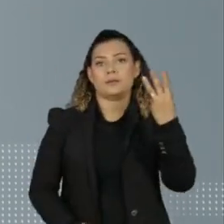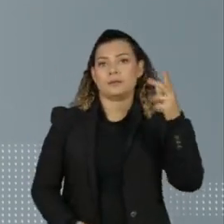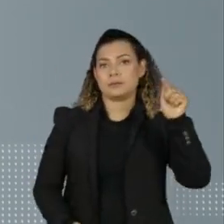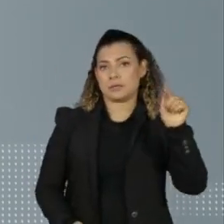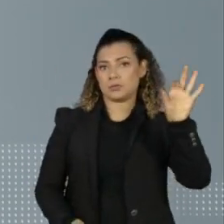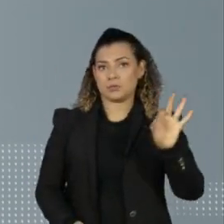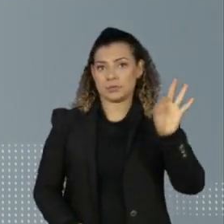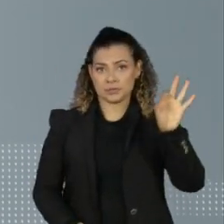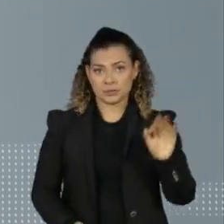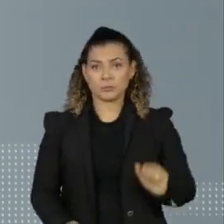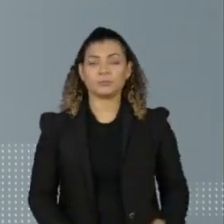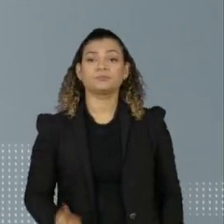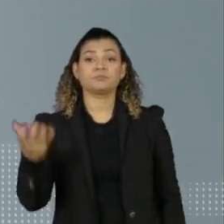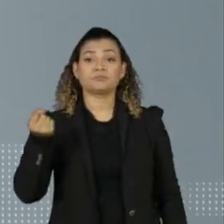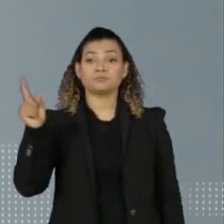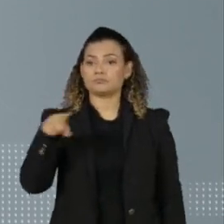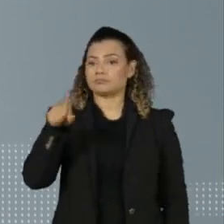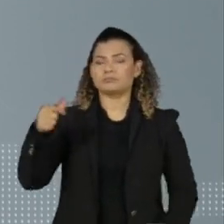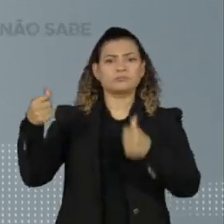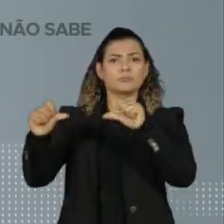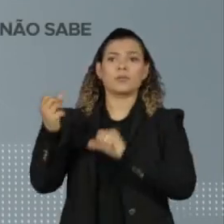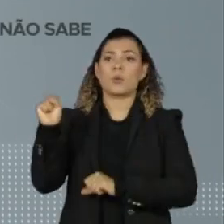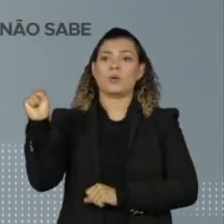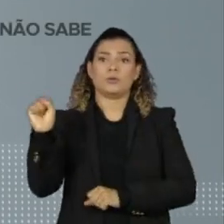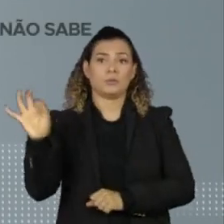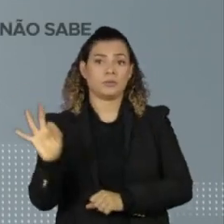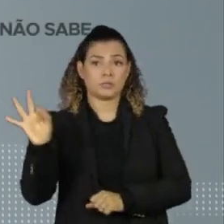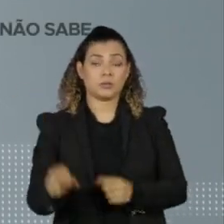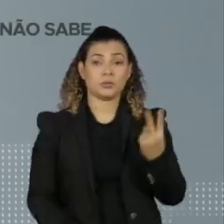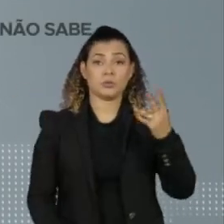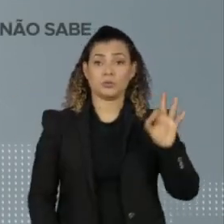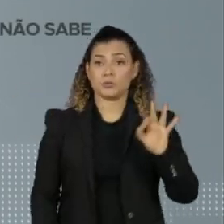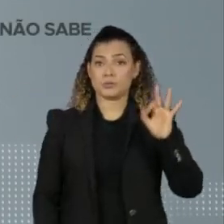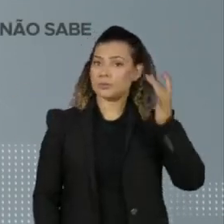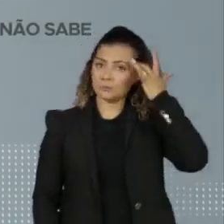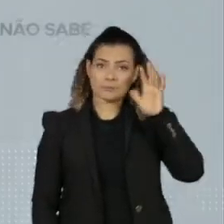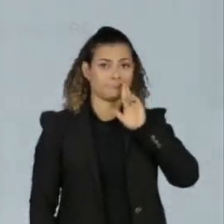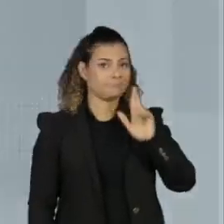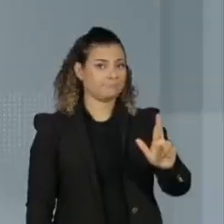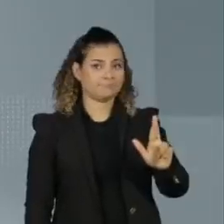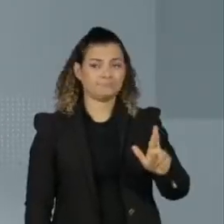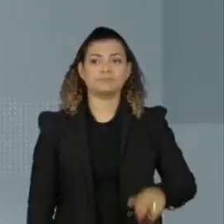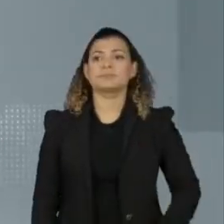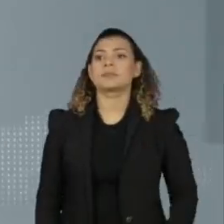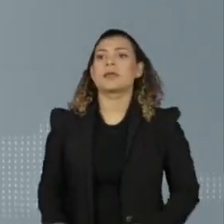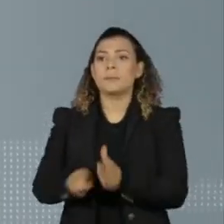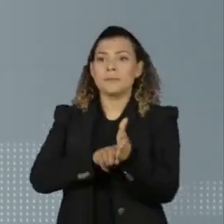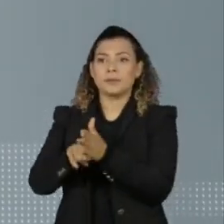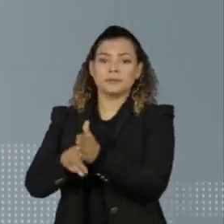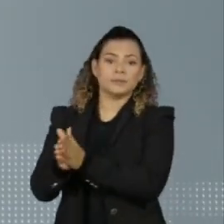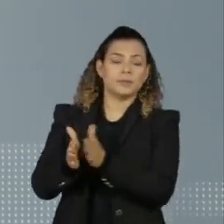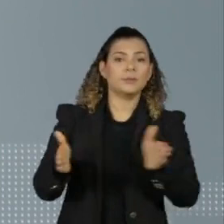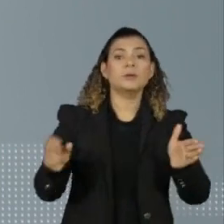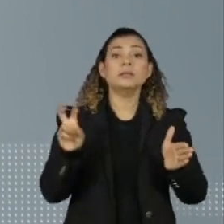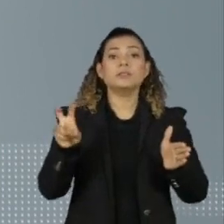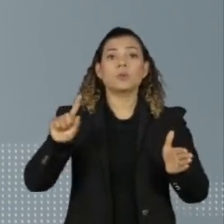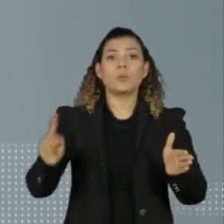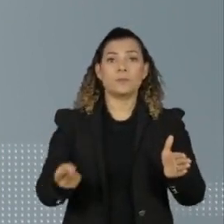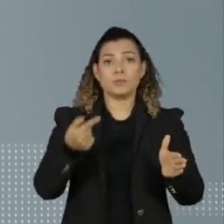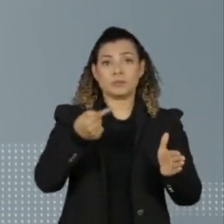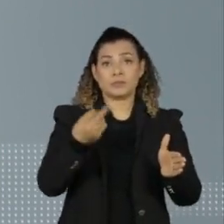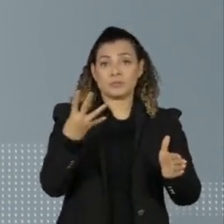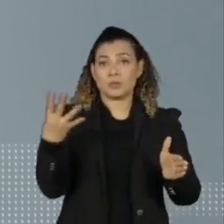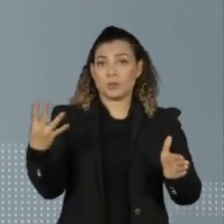37 por cento brancos e nulos somam oito por cento e dois por cento dizem não saber a pesquisa Datafolha ouviu